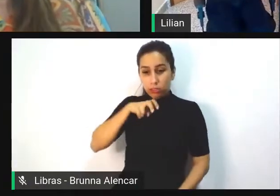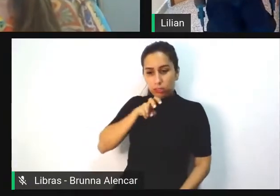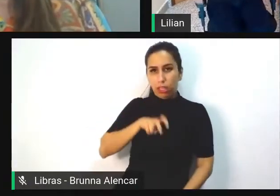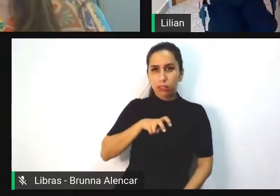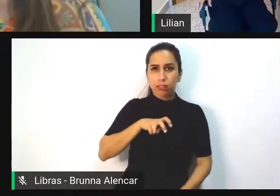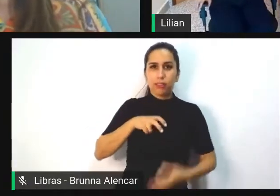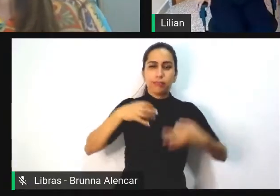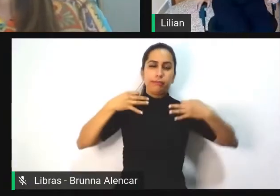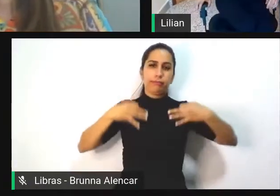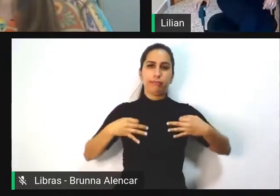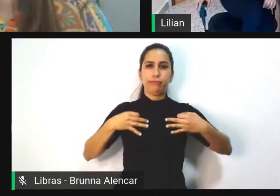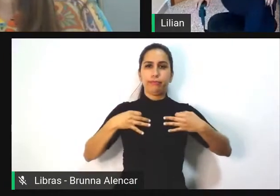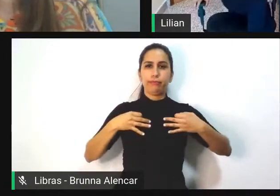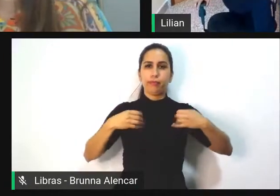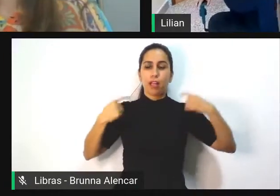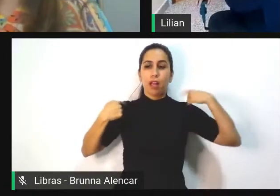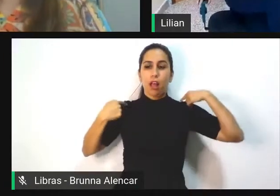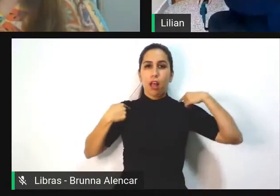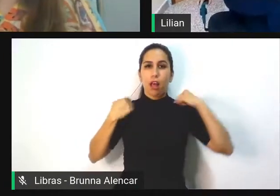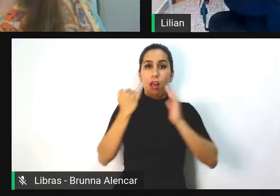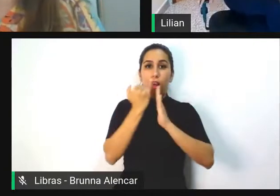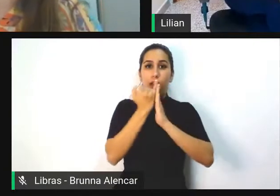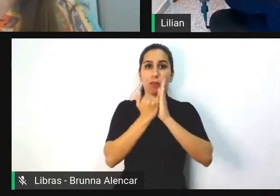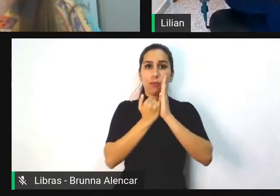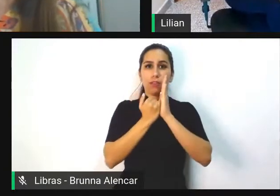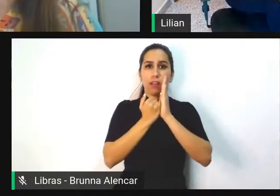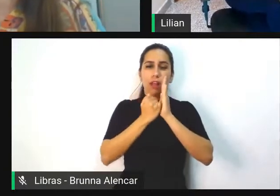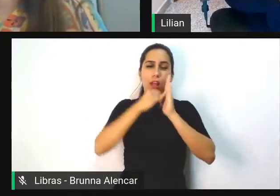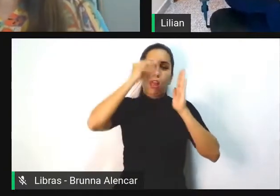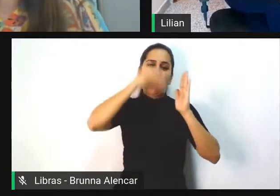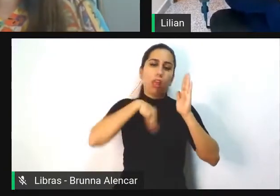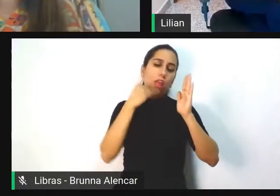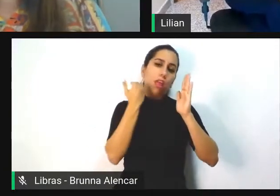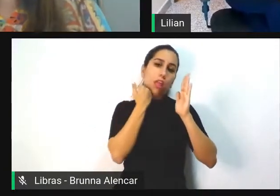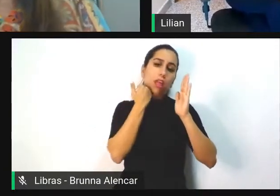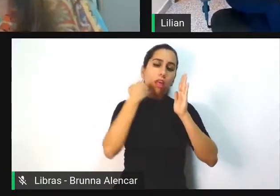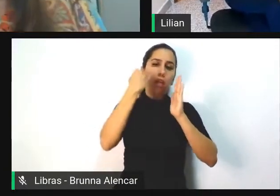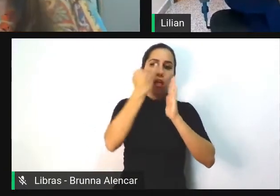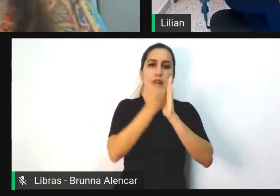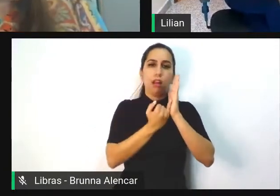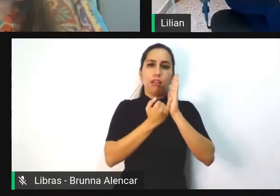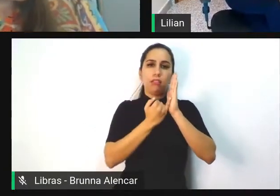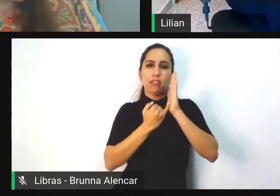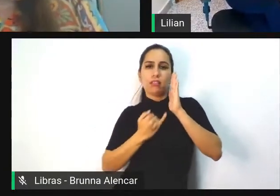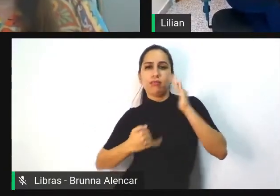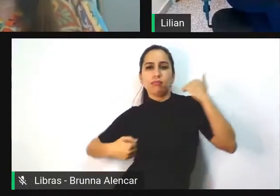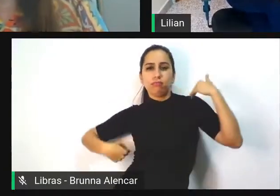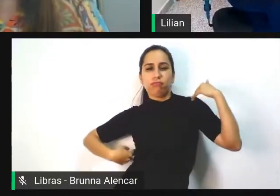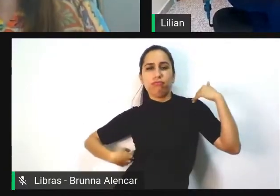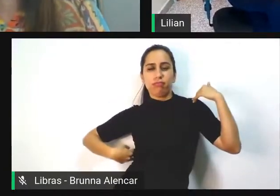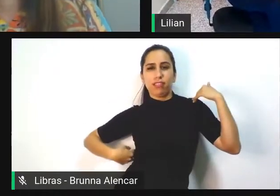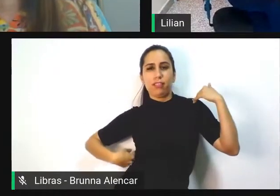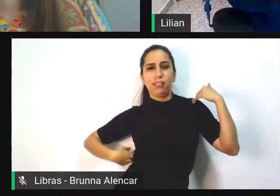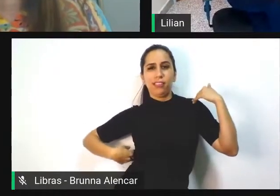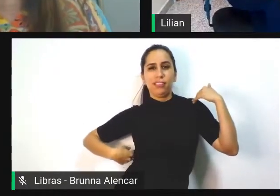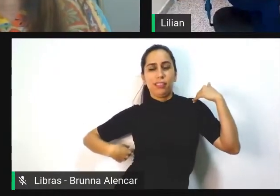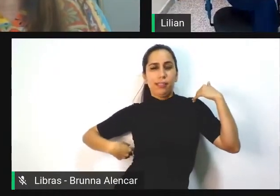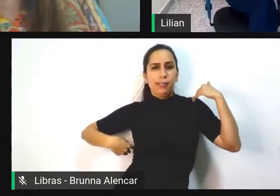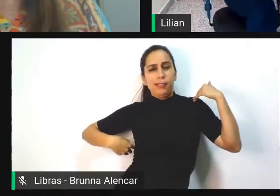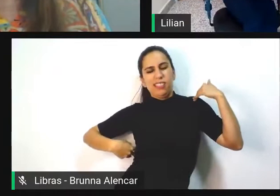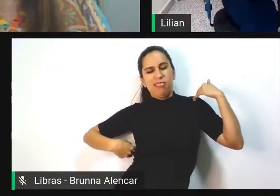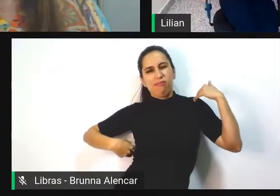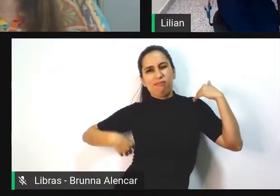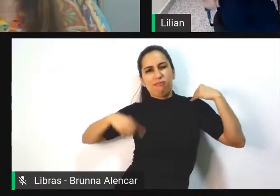minha coluna começa a cansar, eu jogo a pressão para cá, esse lado fica sem pressão, meu disco consegue se nutrir